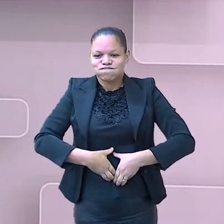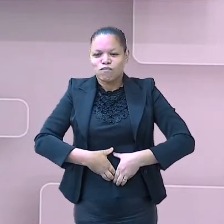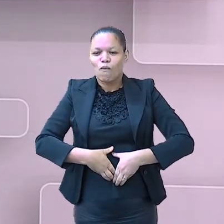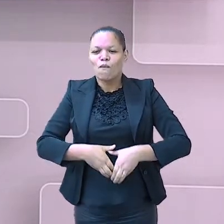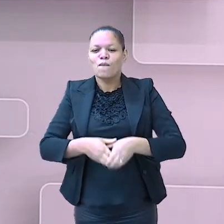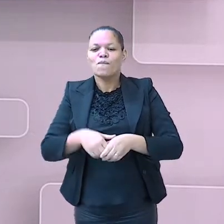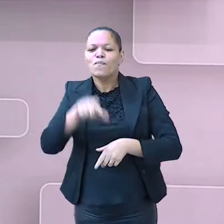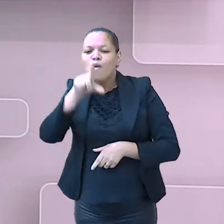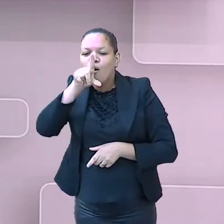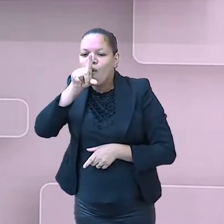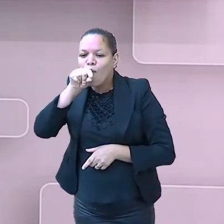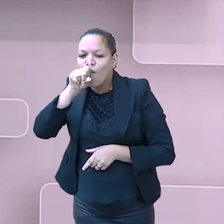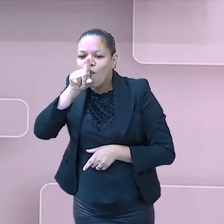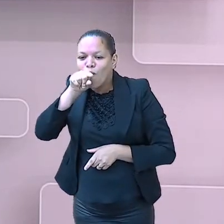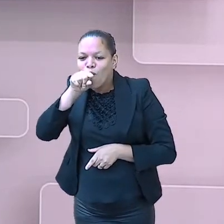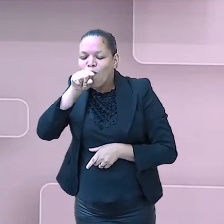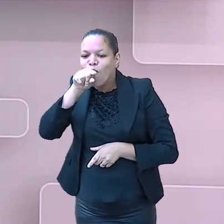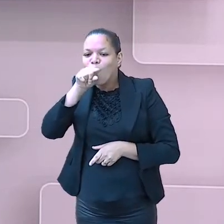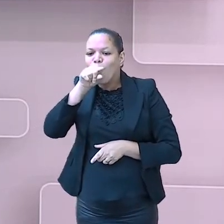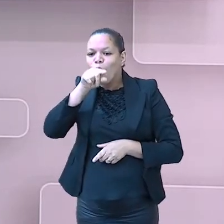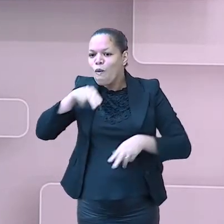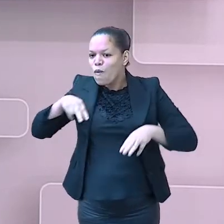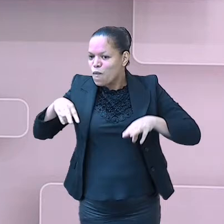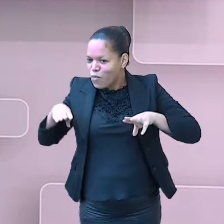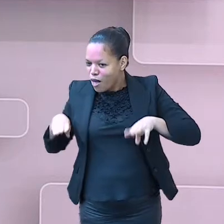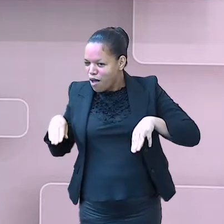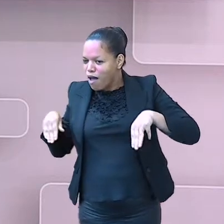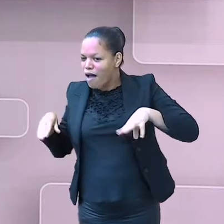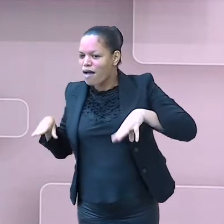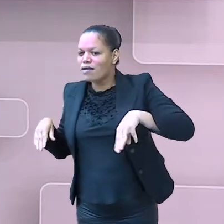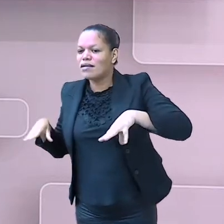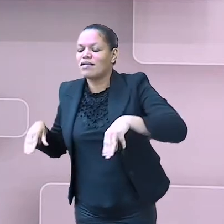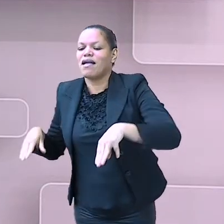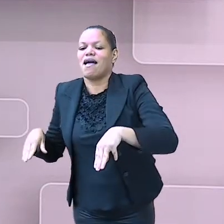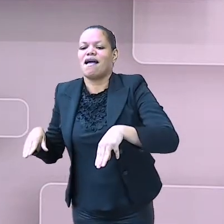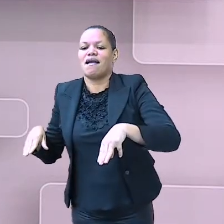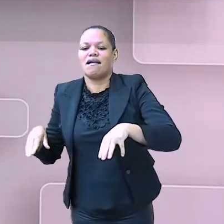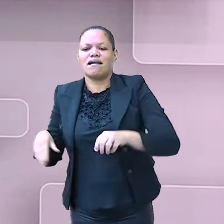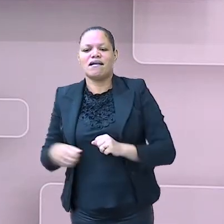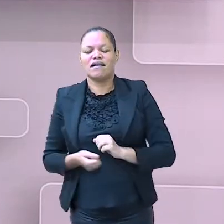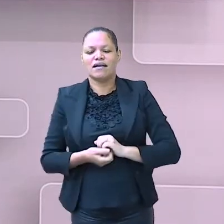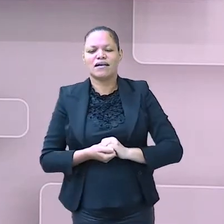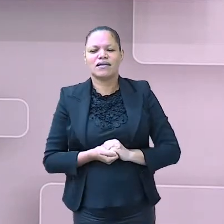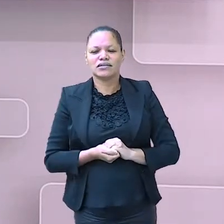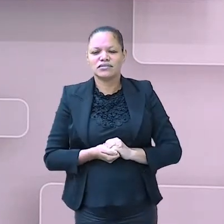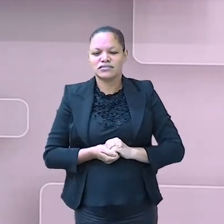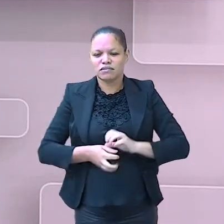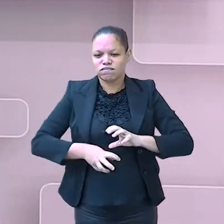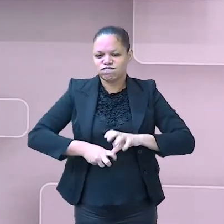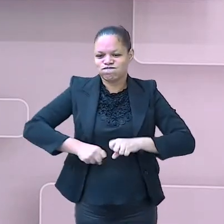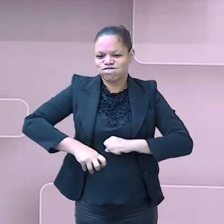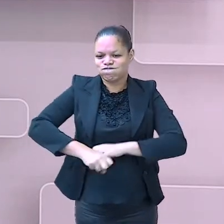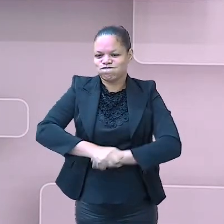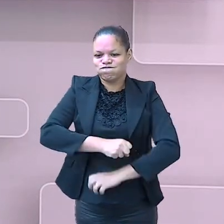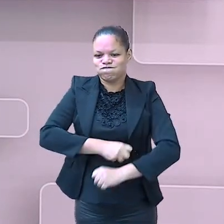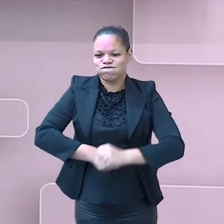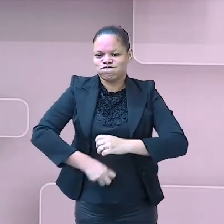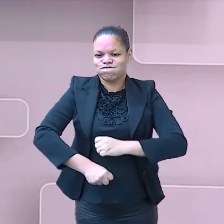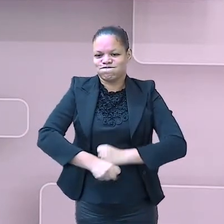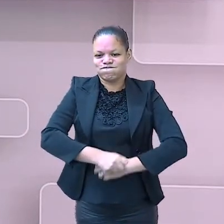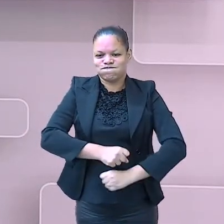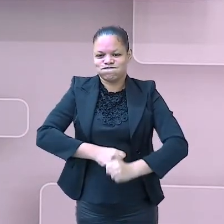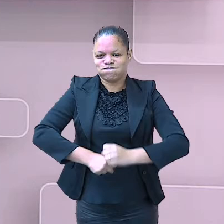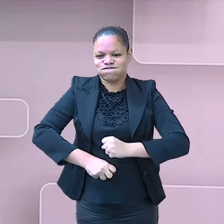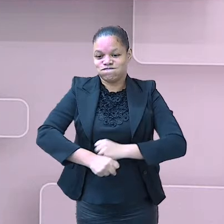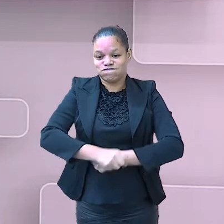moela tem as paredes grossas e com muitos músculos, e aí ele vai triturando o restante deste alimento.